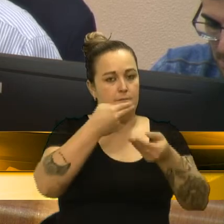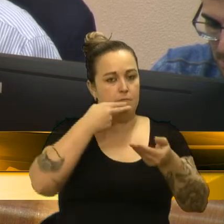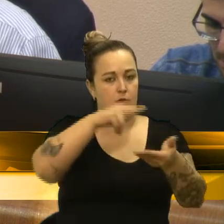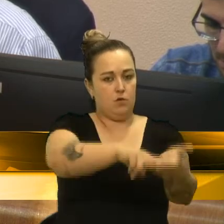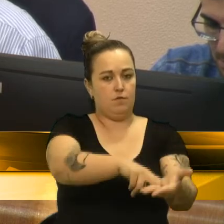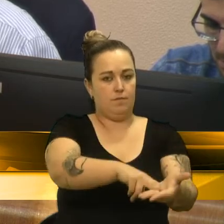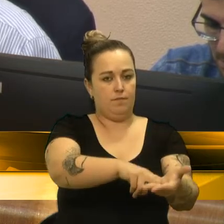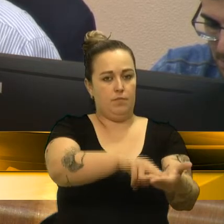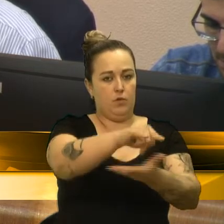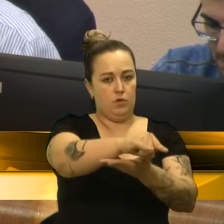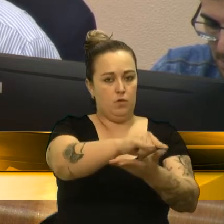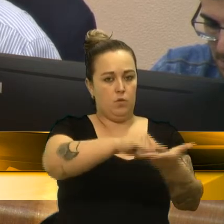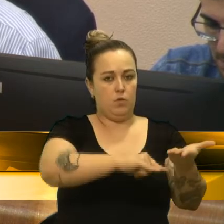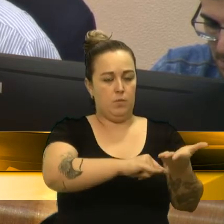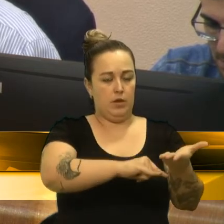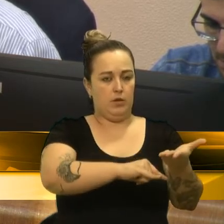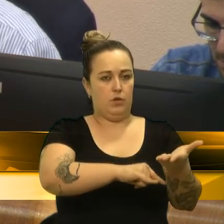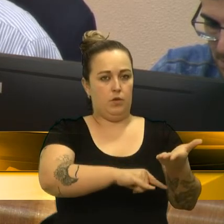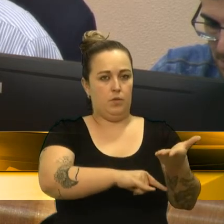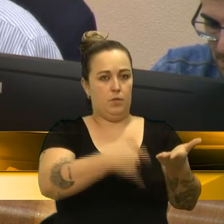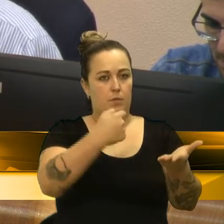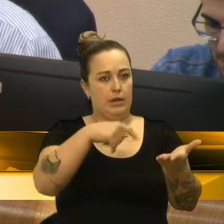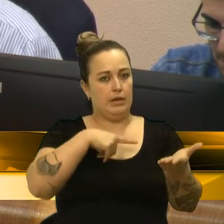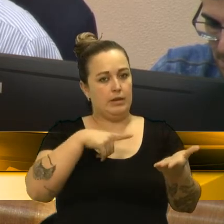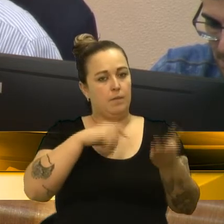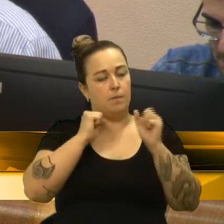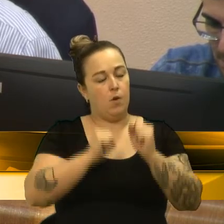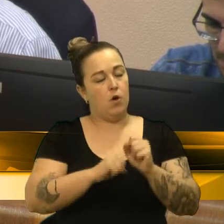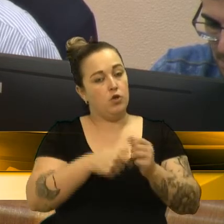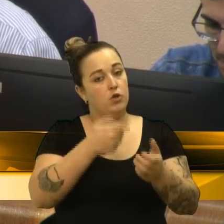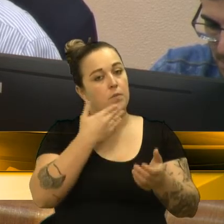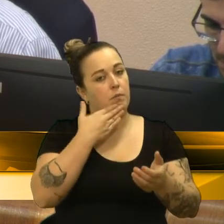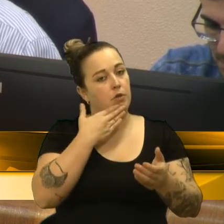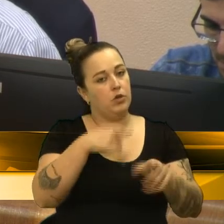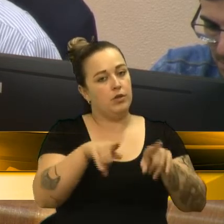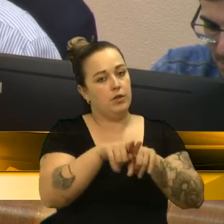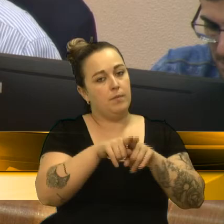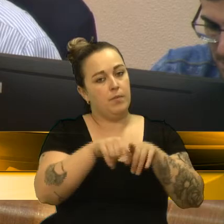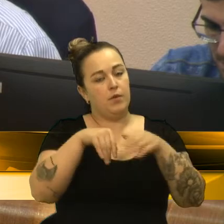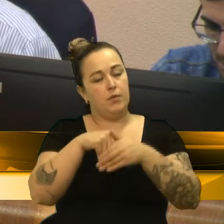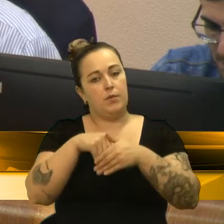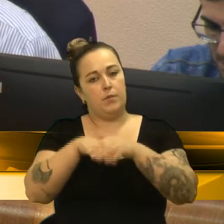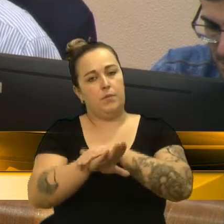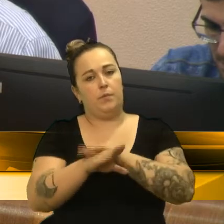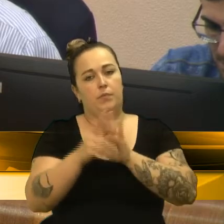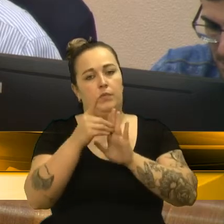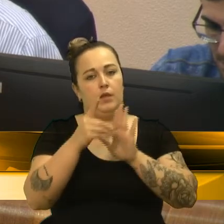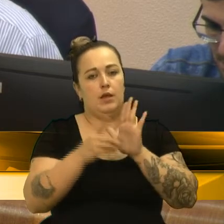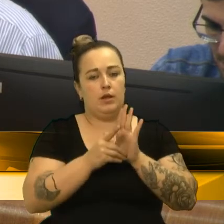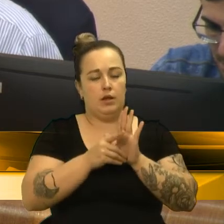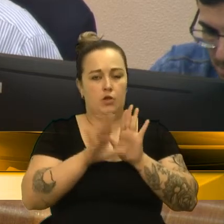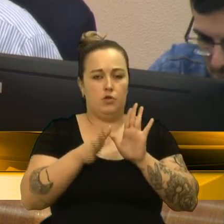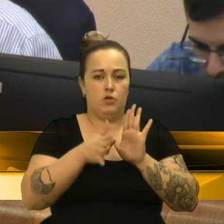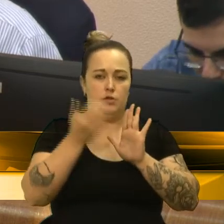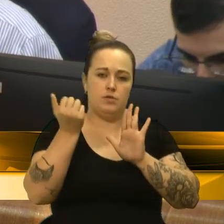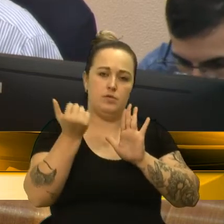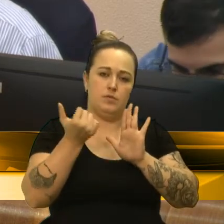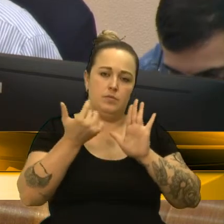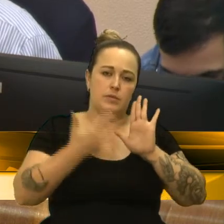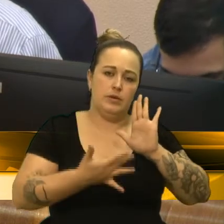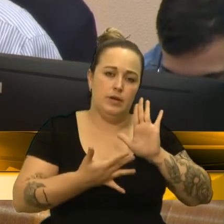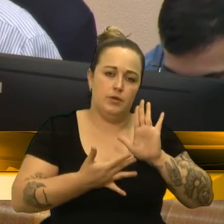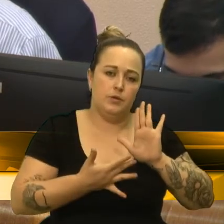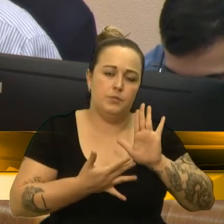para ele é prevista a pena de arquivamento. O prazo em inciso 2º, previsão do artigo 5º do decreto mencionado,